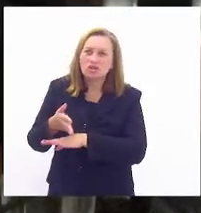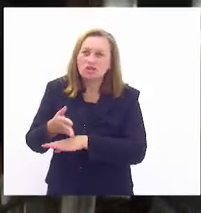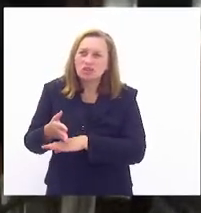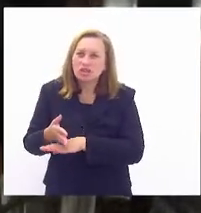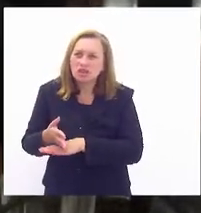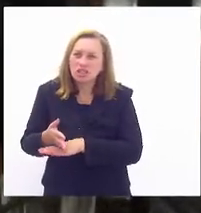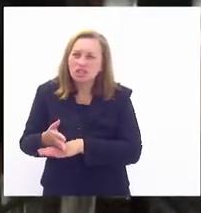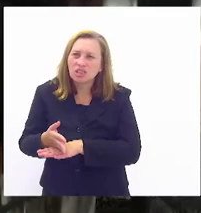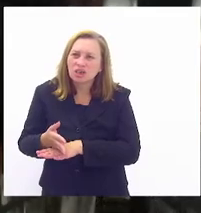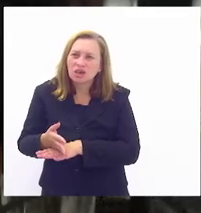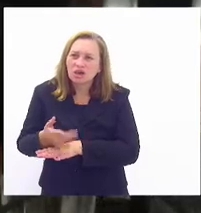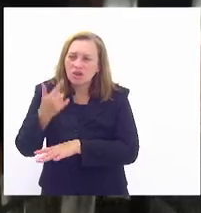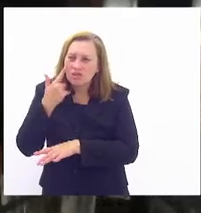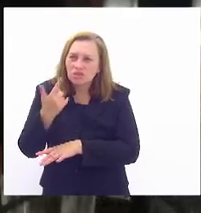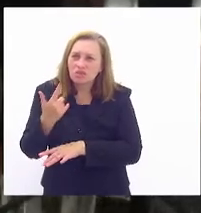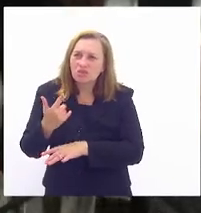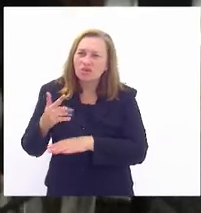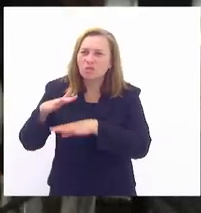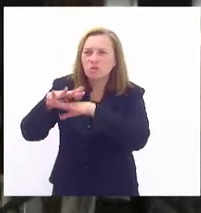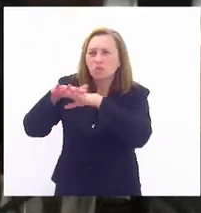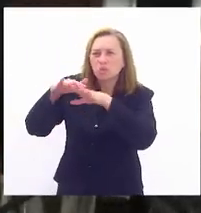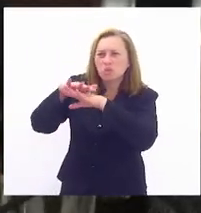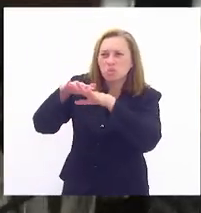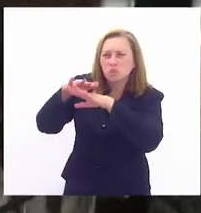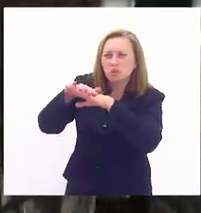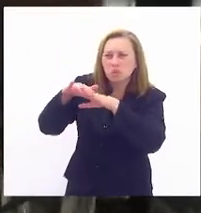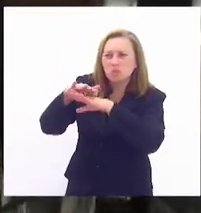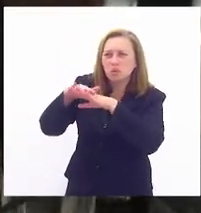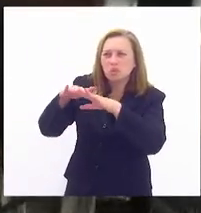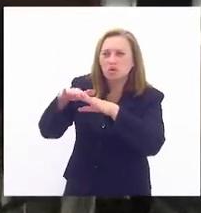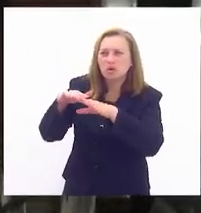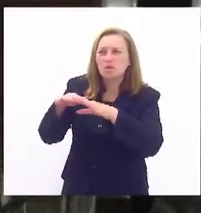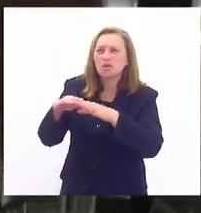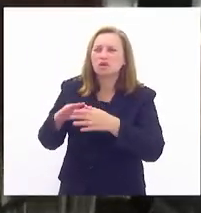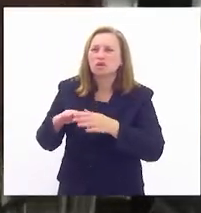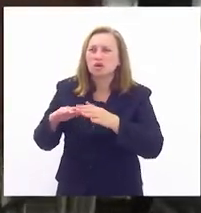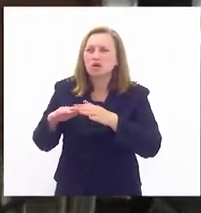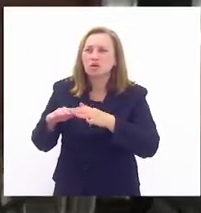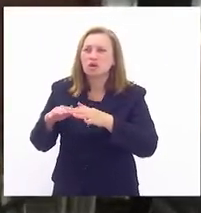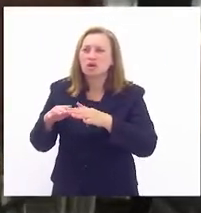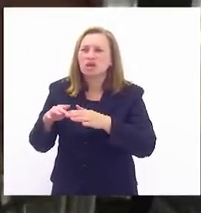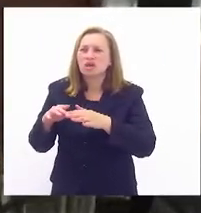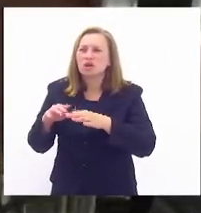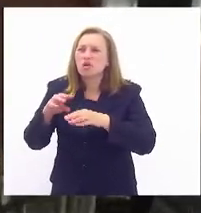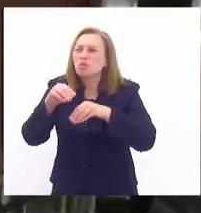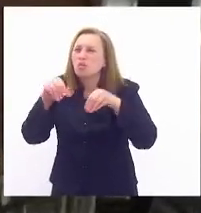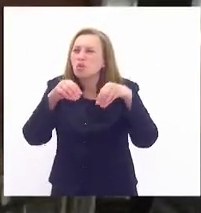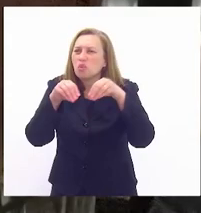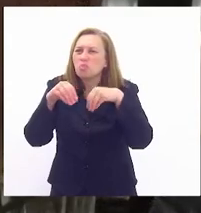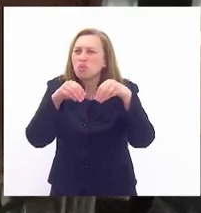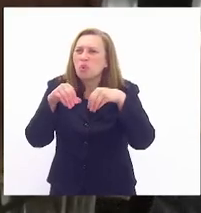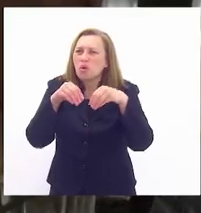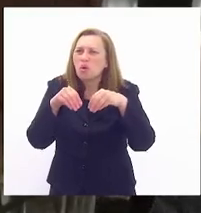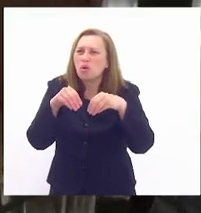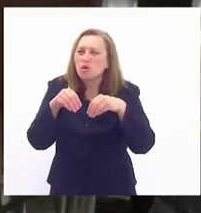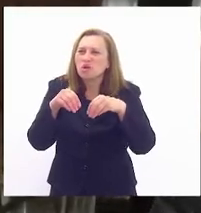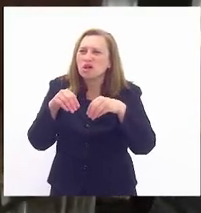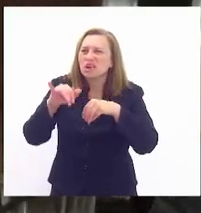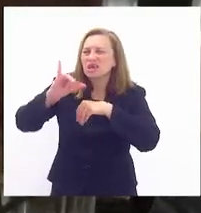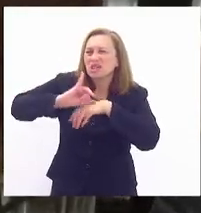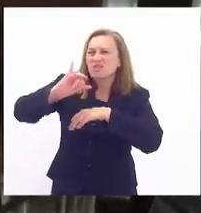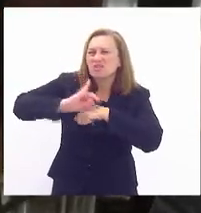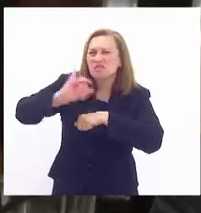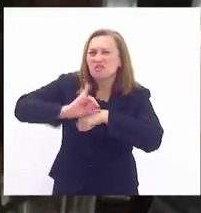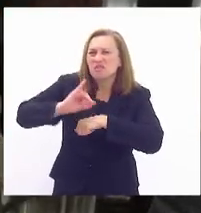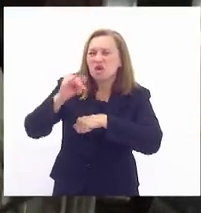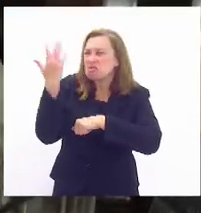pó que tinha, havia no teto, e quando eu botei um ímã por baixo, esse pó era um pó metálico, era pó de ferro. Eu